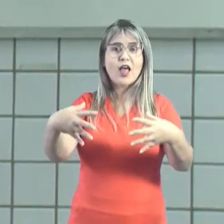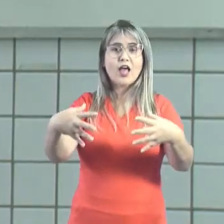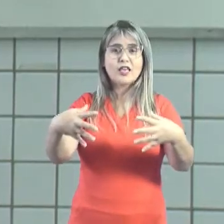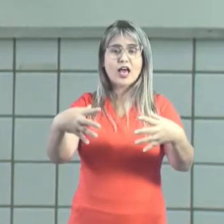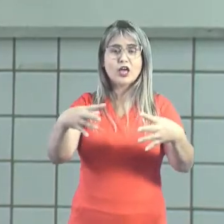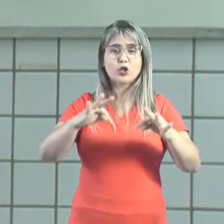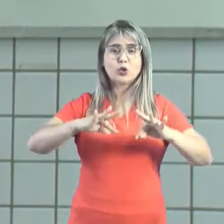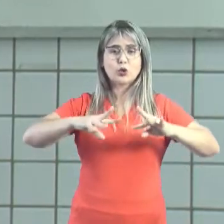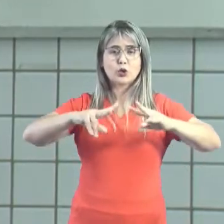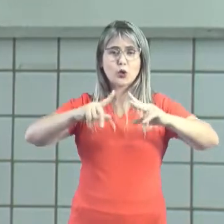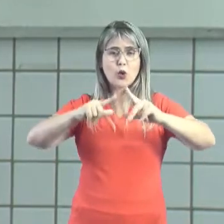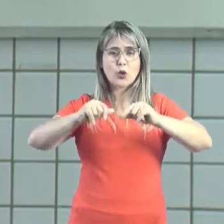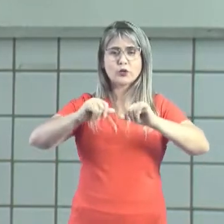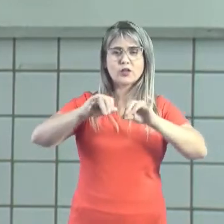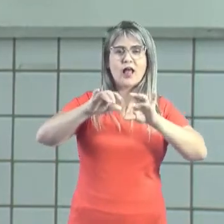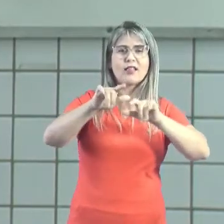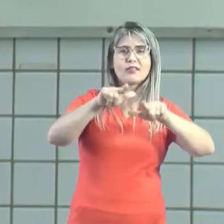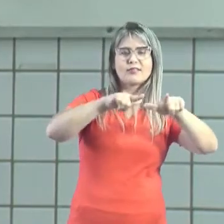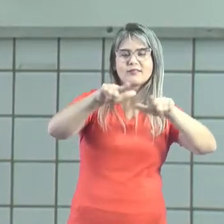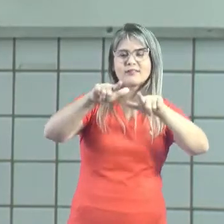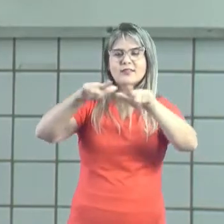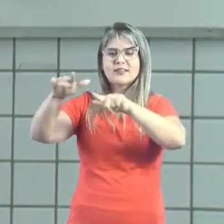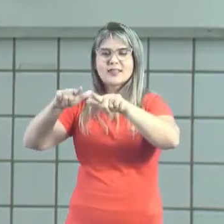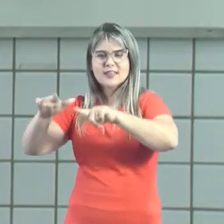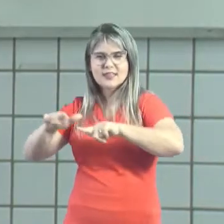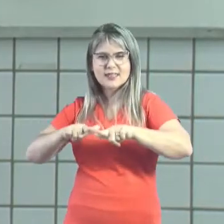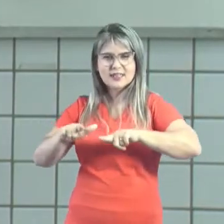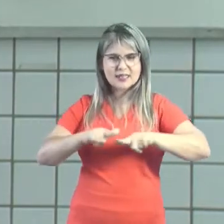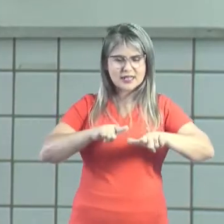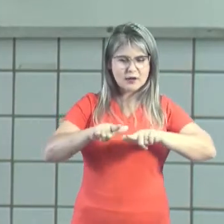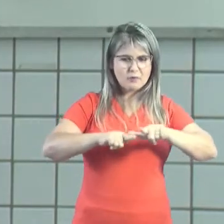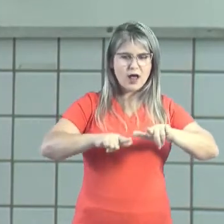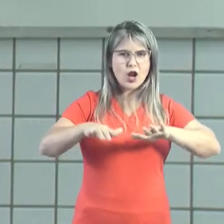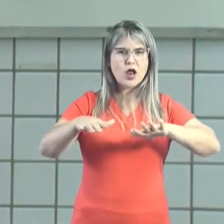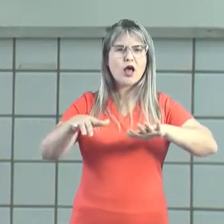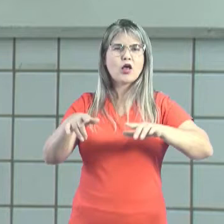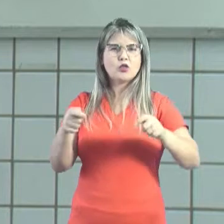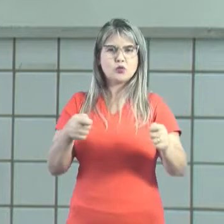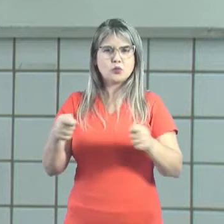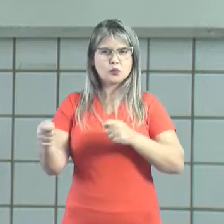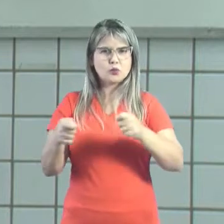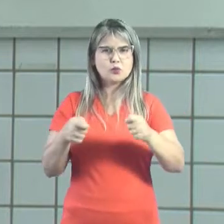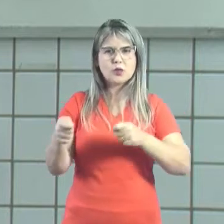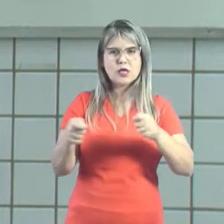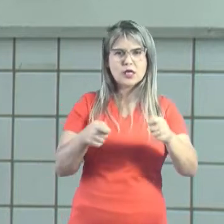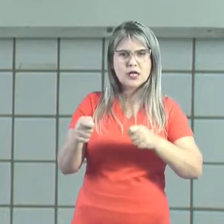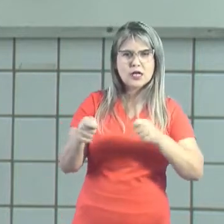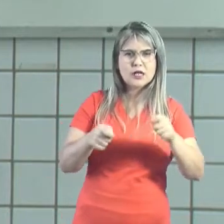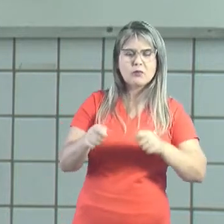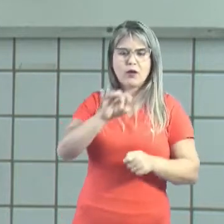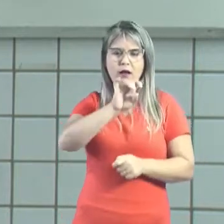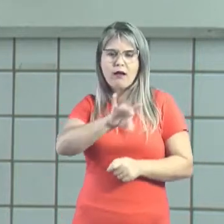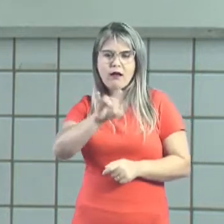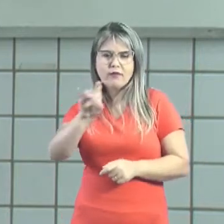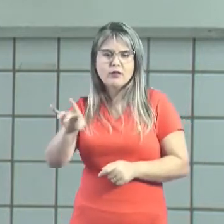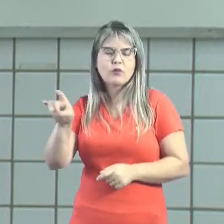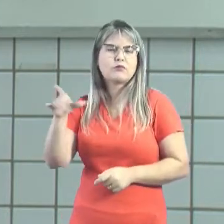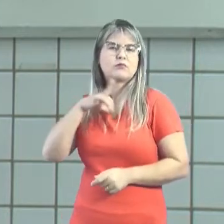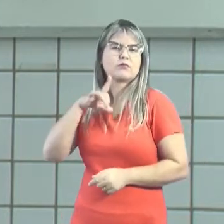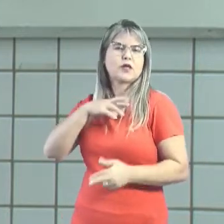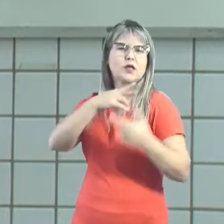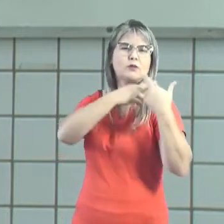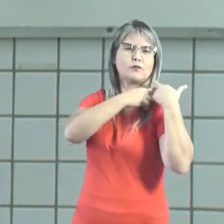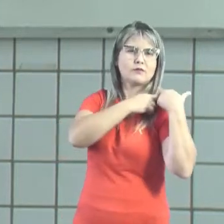nesse orquestramento harmônico, nesse equilíbrio de trabalho bem feito, cada um fazendo